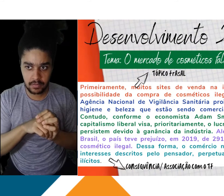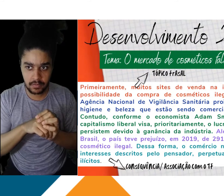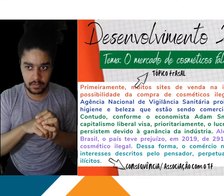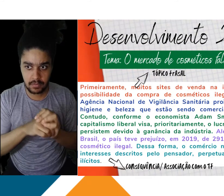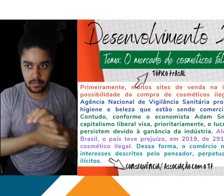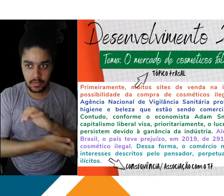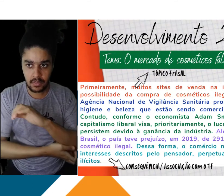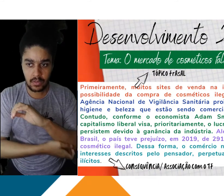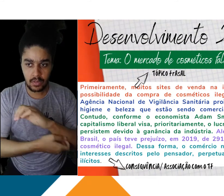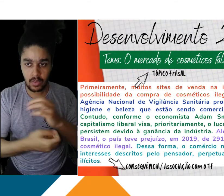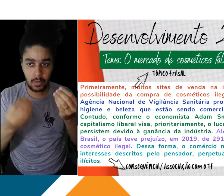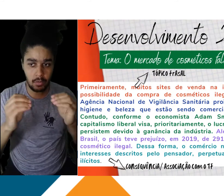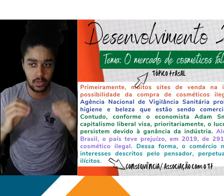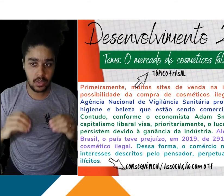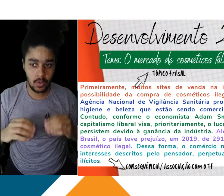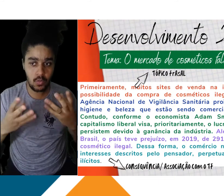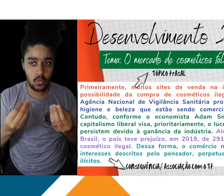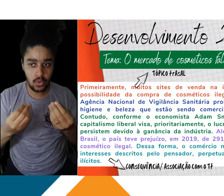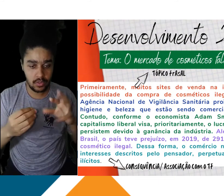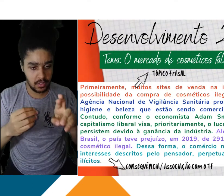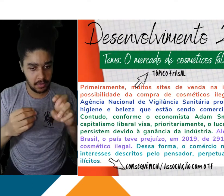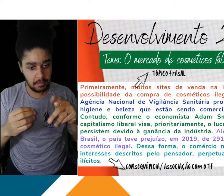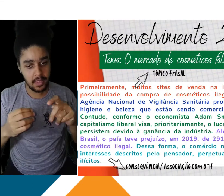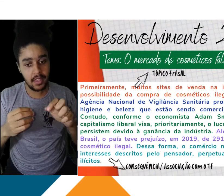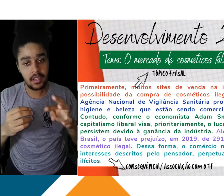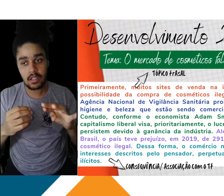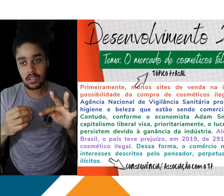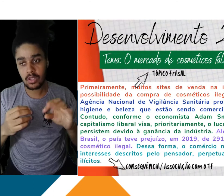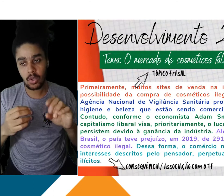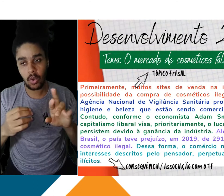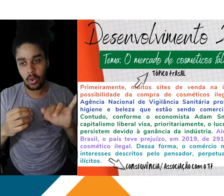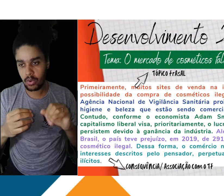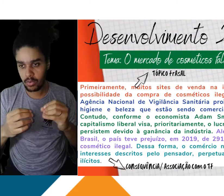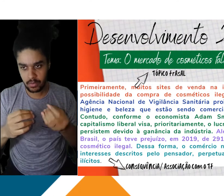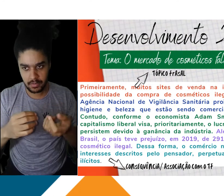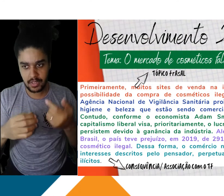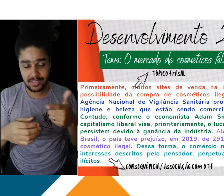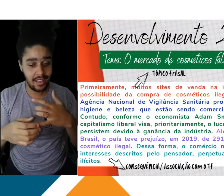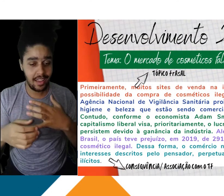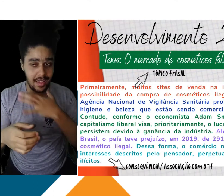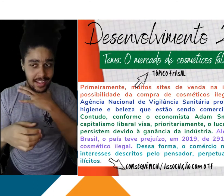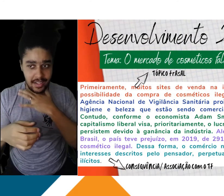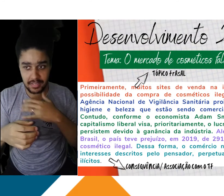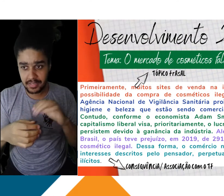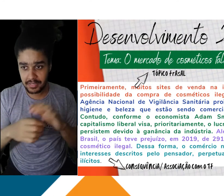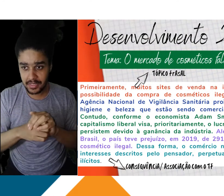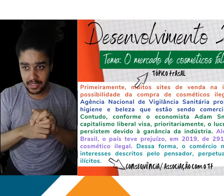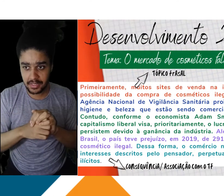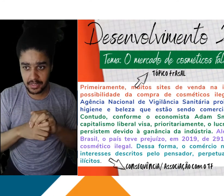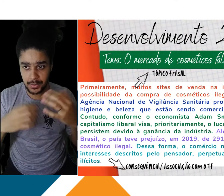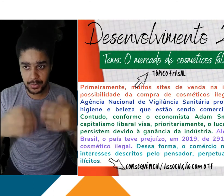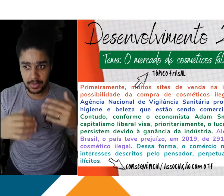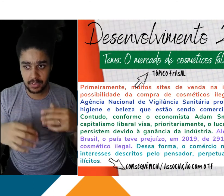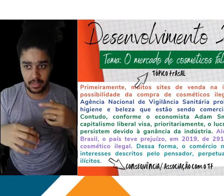cosméticos falsificados. Então, ele apresenta muitos repertórios e não consegue explicar nenhum. E isso é um problema gravíssimo. E me diz,